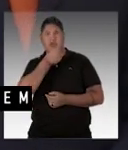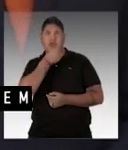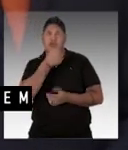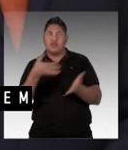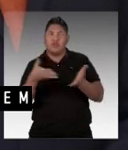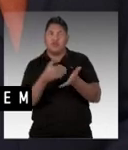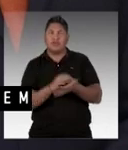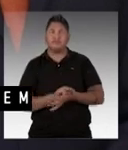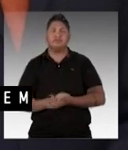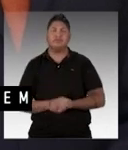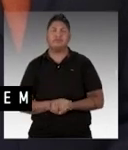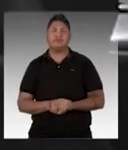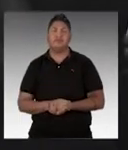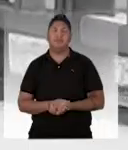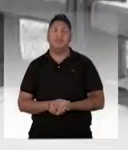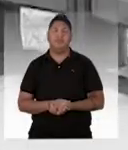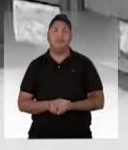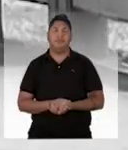de Luana Carvalho.